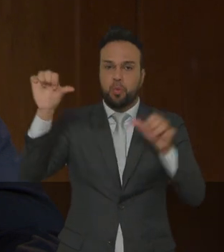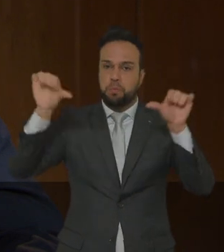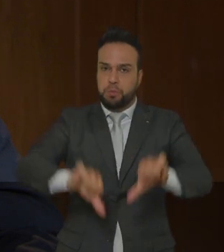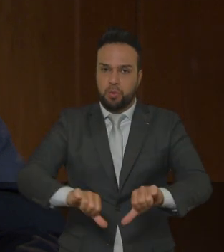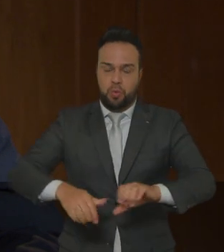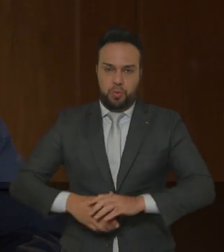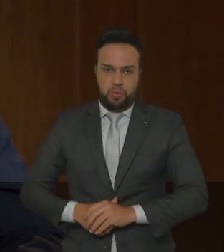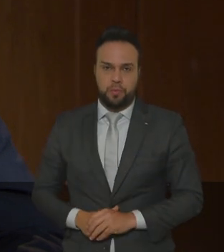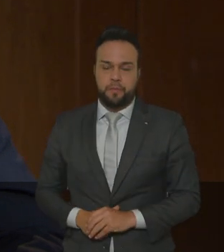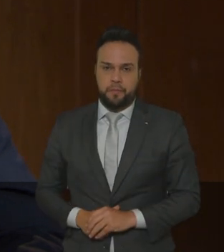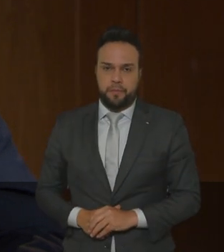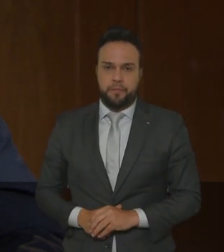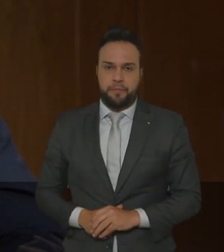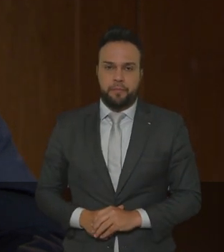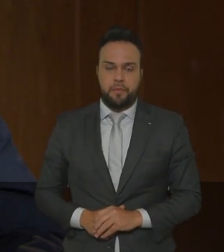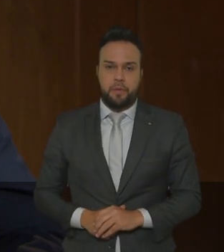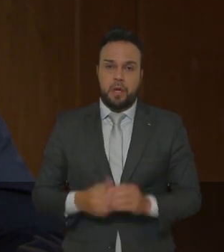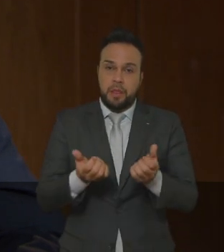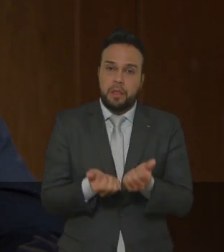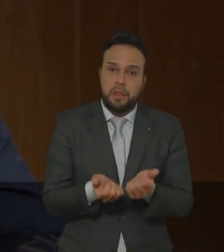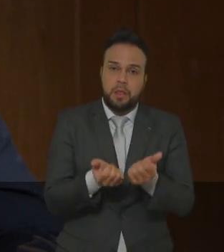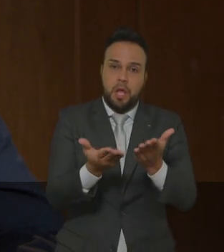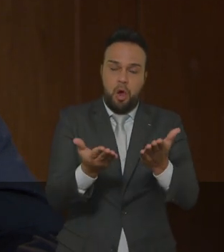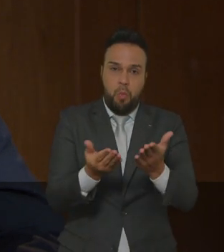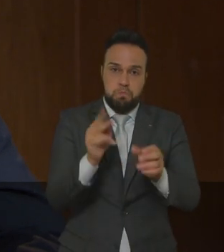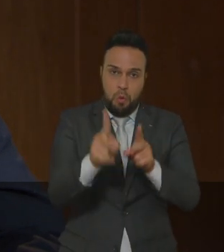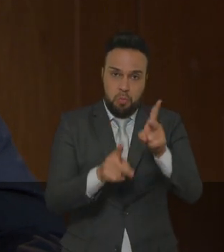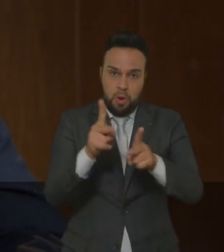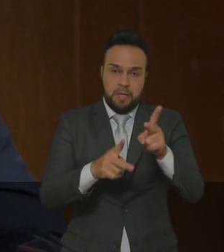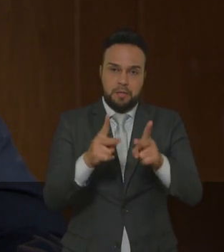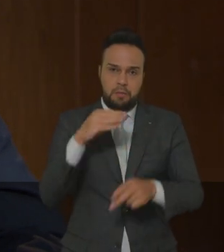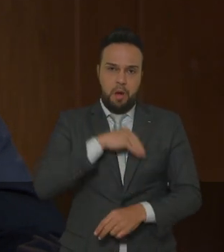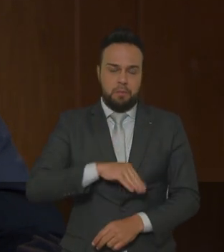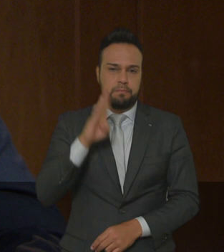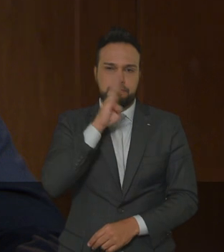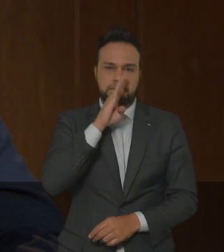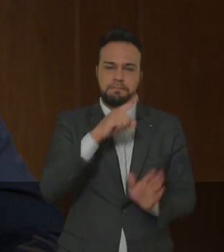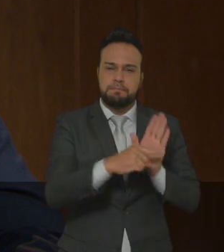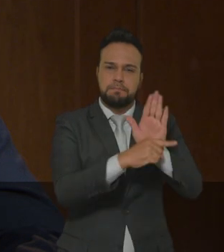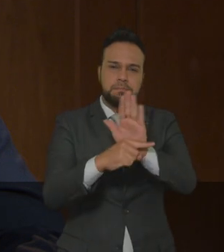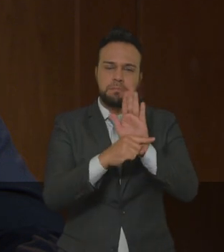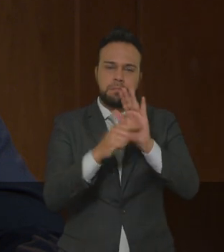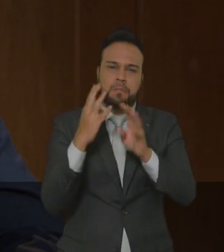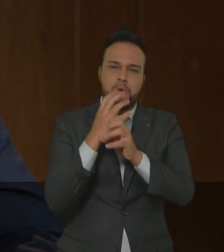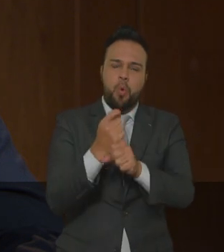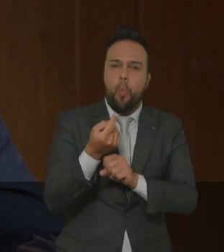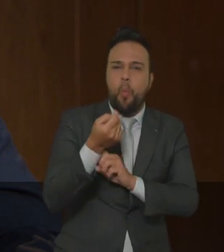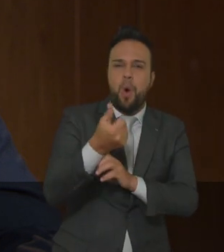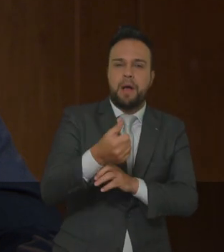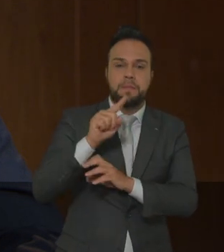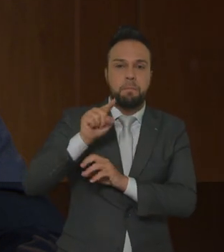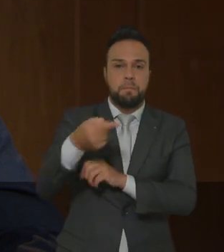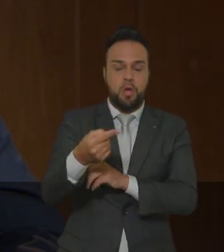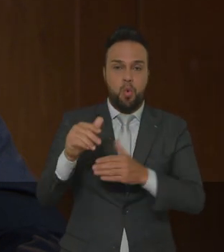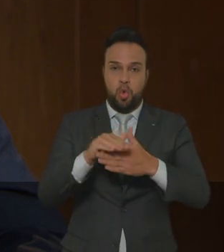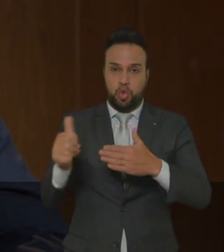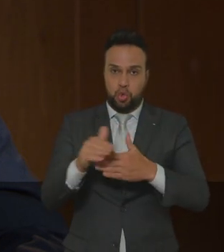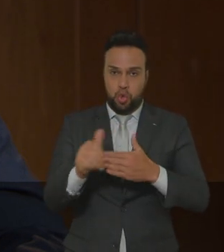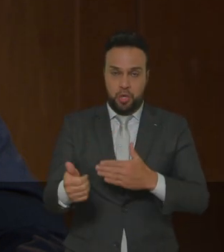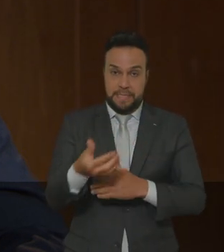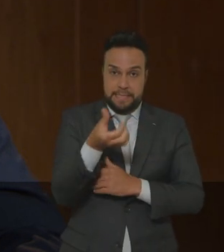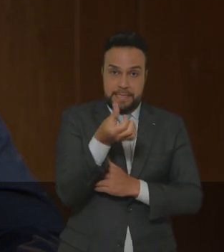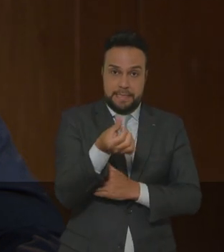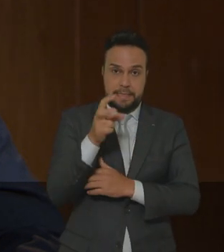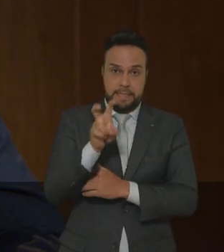evitaram o mal maior concedeu auxílio emergencial em parcelas que somam aproximadamente mil doses